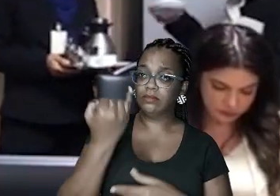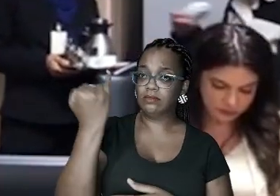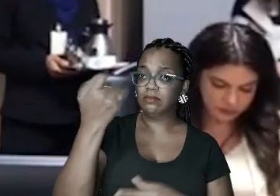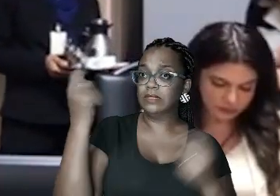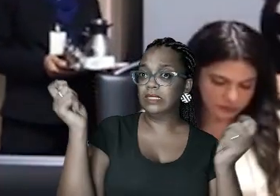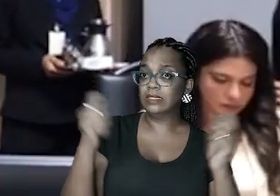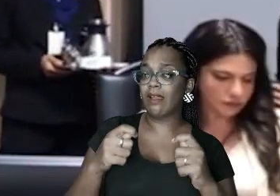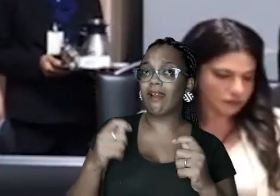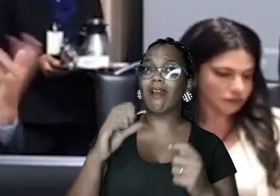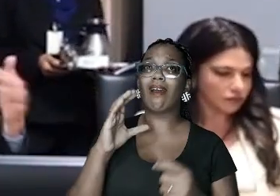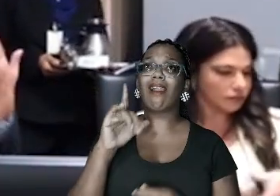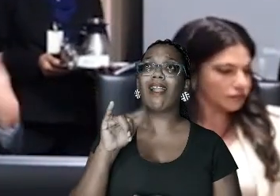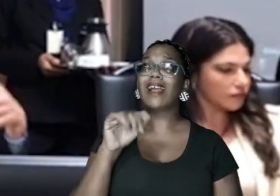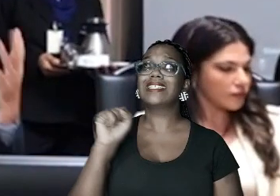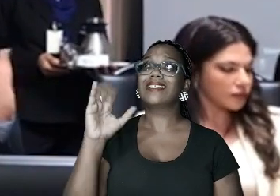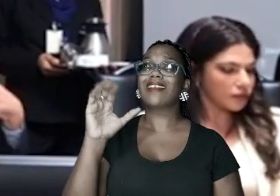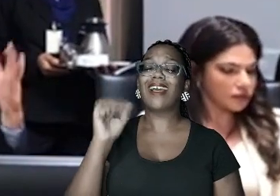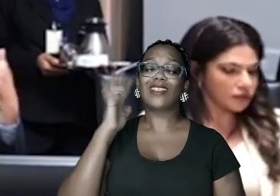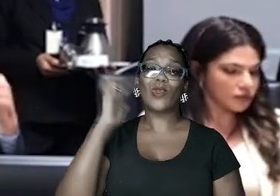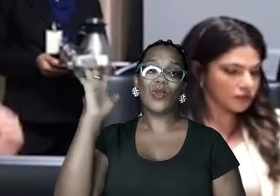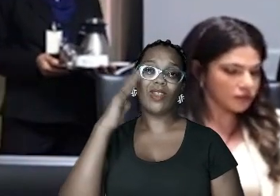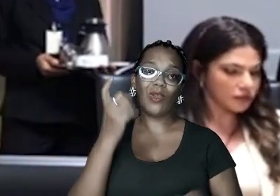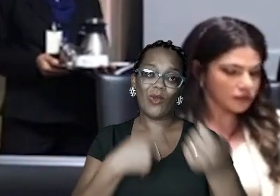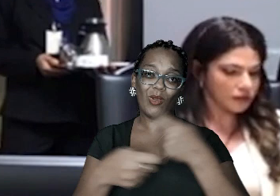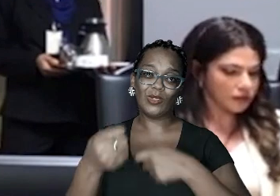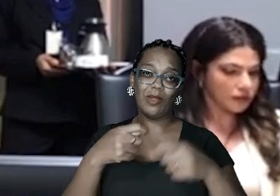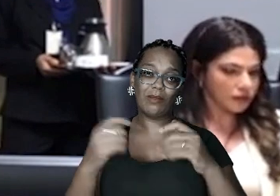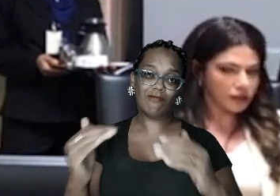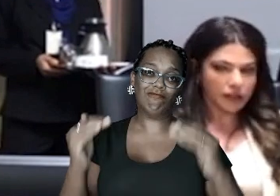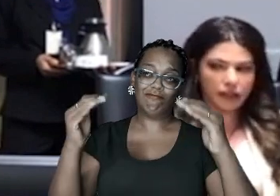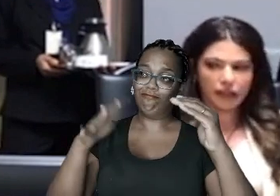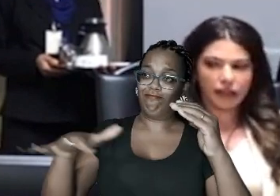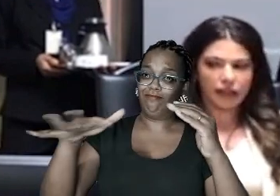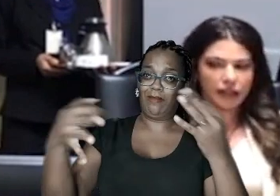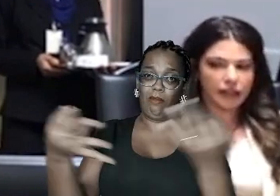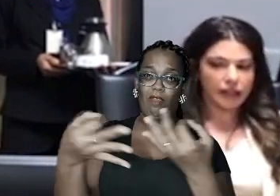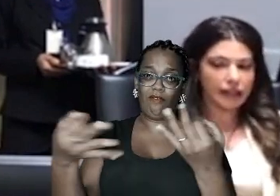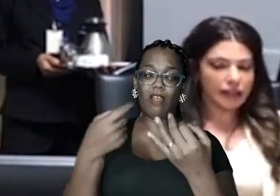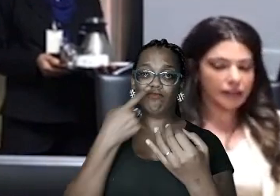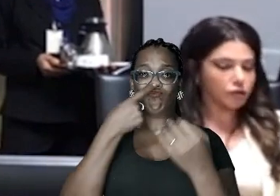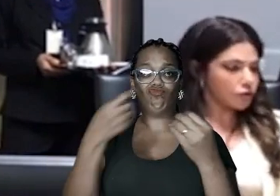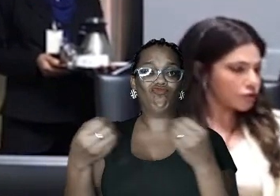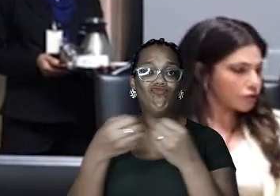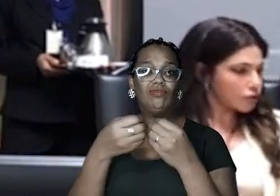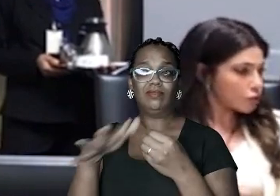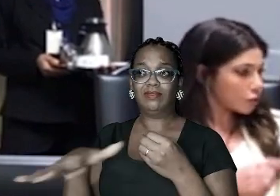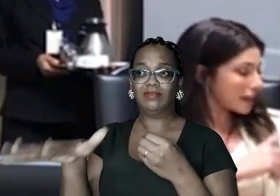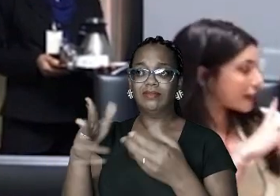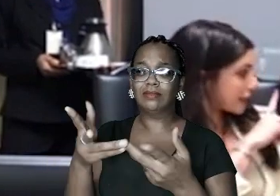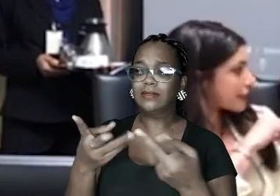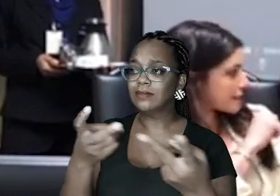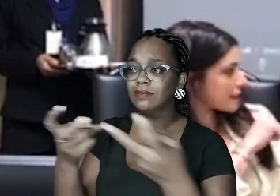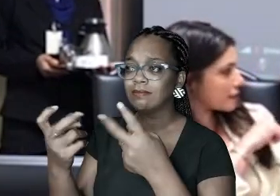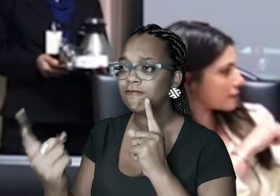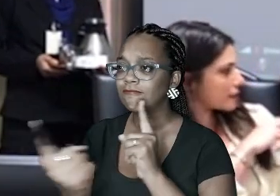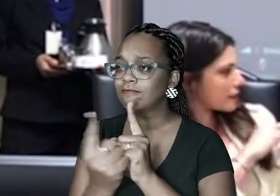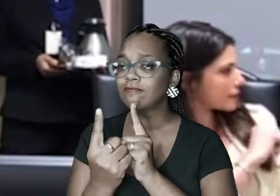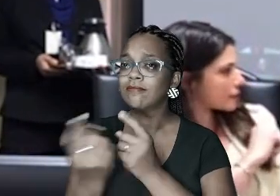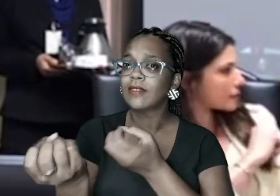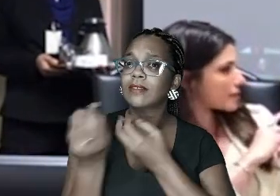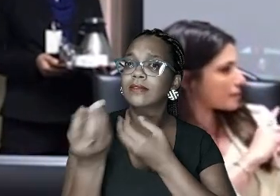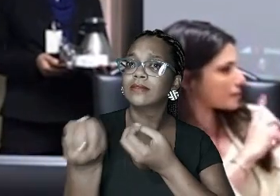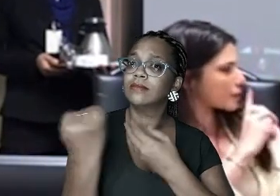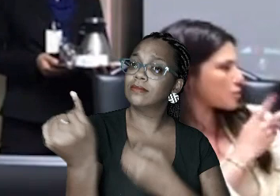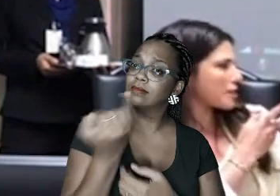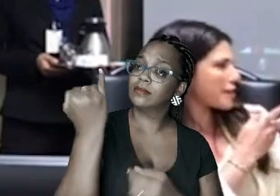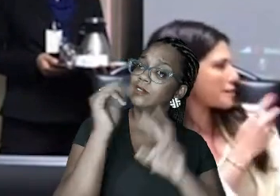é um algo que inclusive poderia trazer na clássica teoria lá econômica do Mercado Perfeito por exemplo uma aproximação maior do que ocorre em